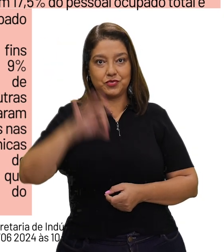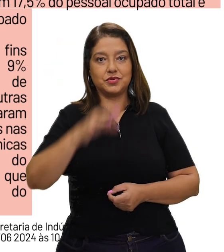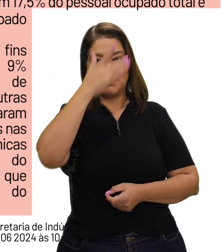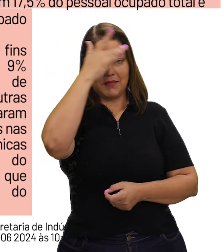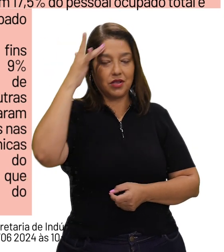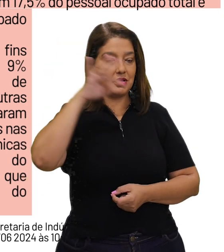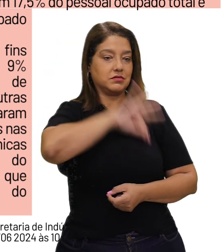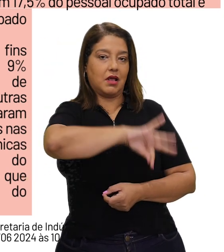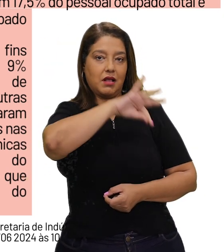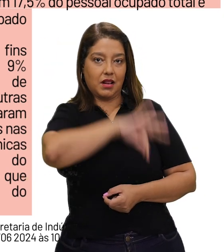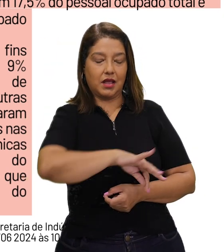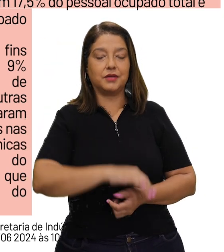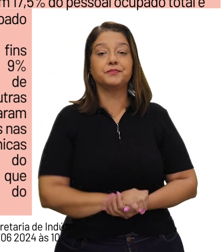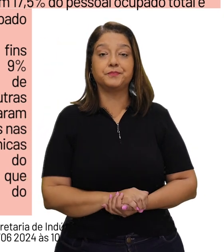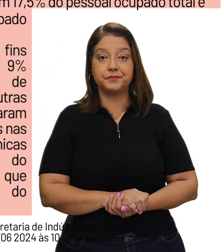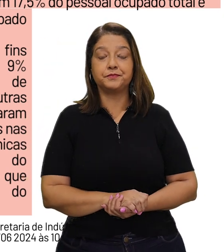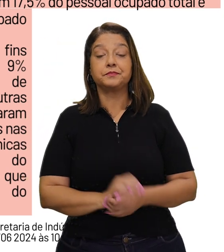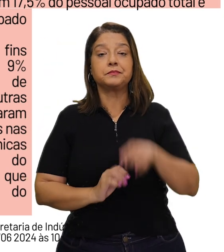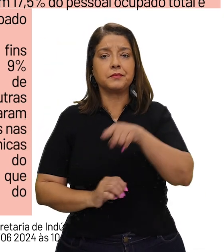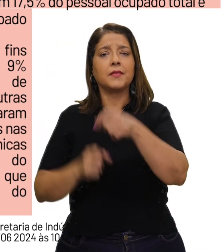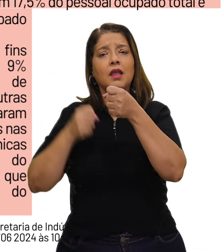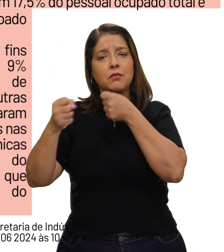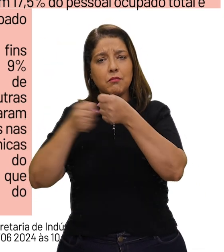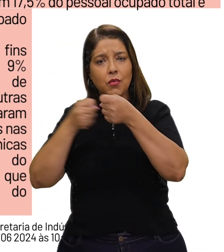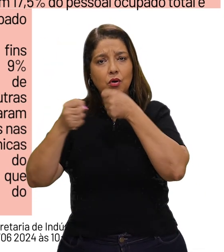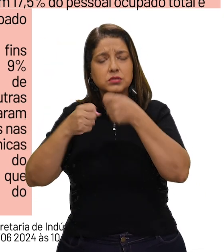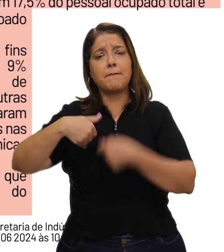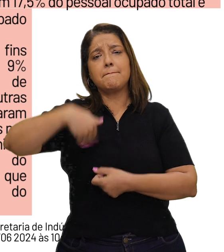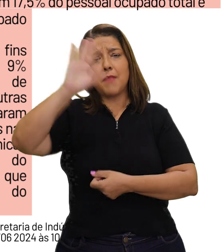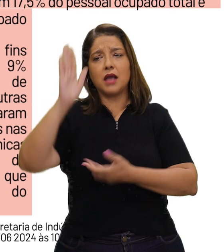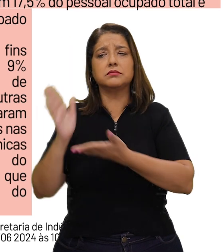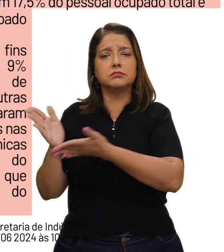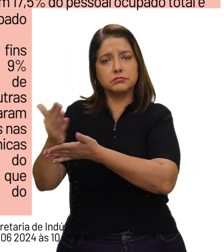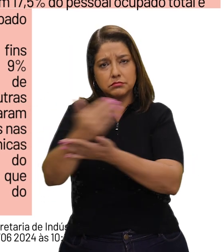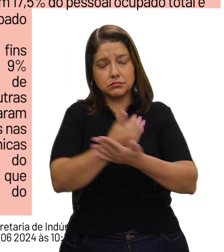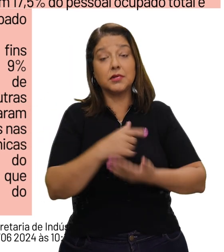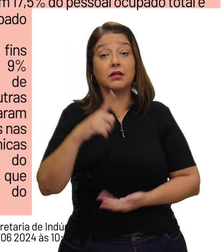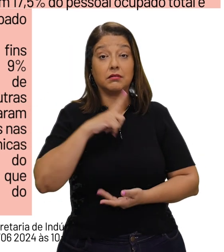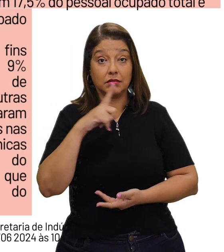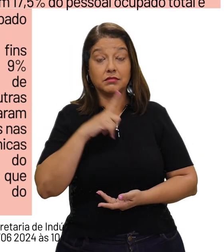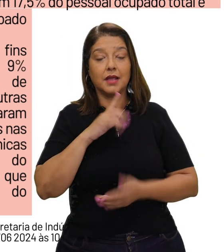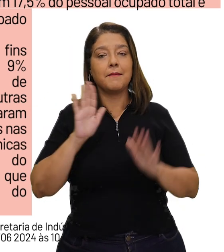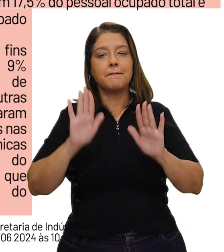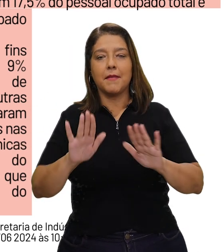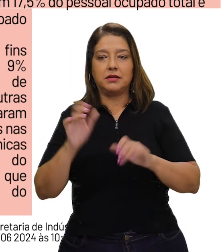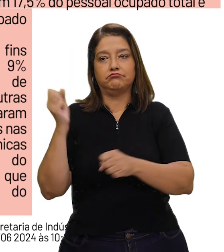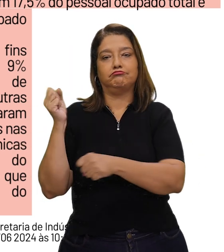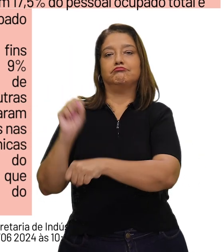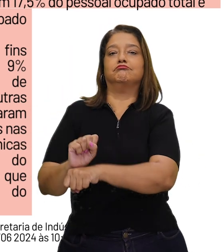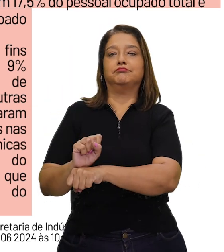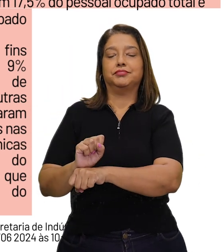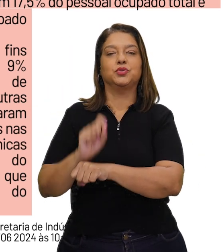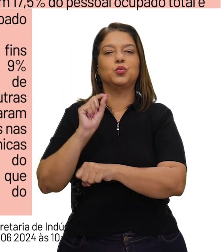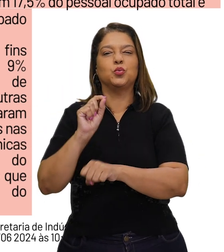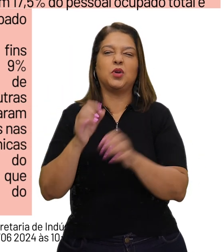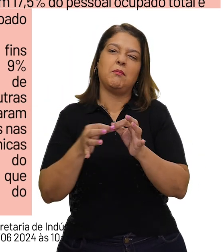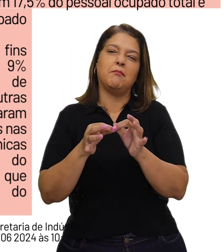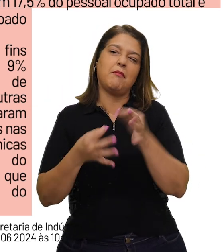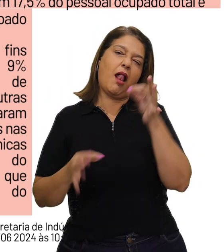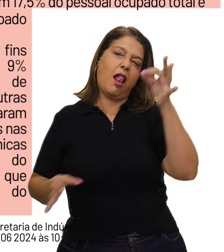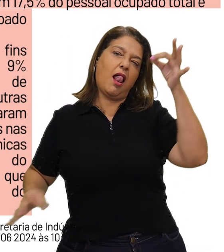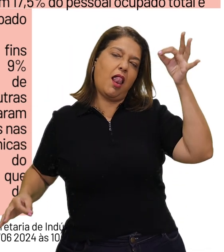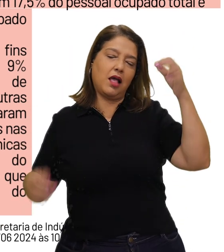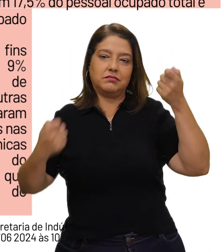assalariado. A reportagem continua com mais dados, mas nós vamos parar por aqui para não ficar uma